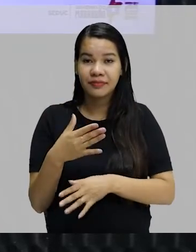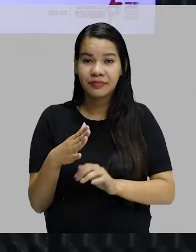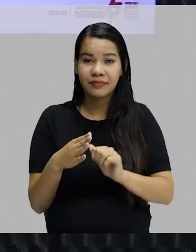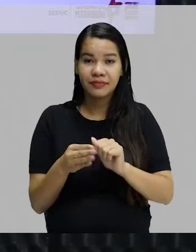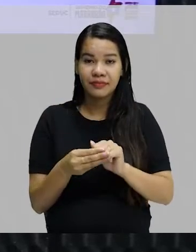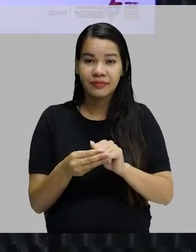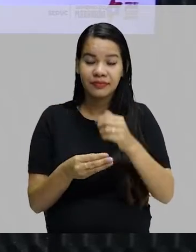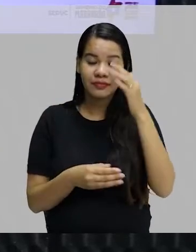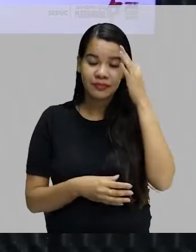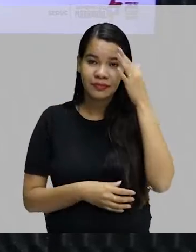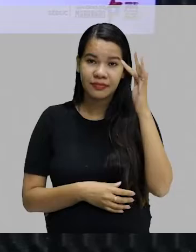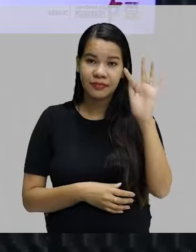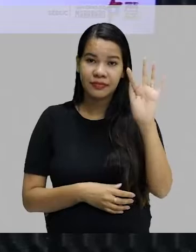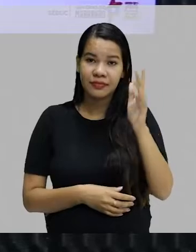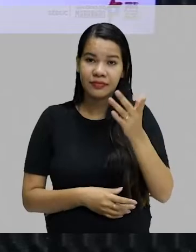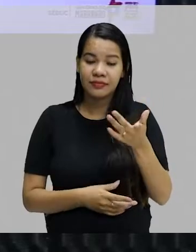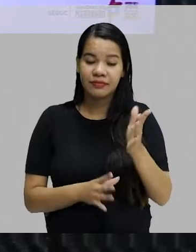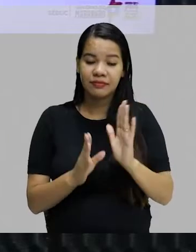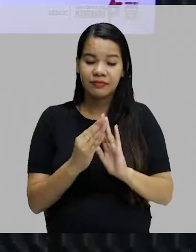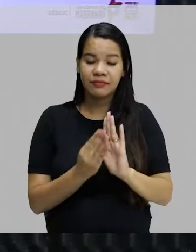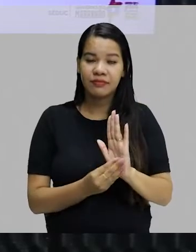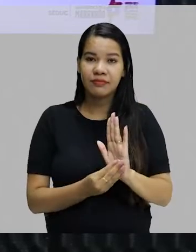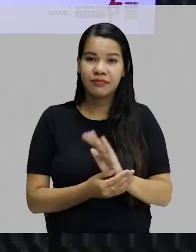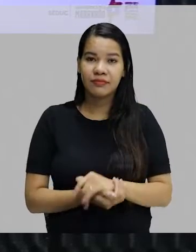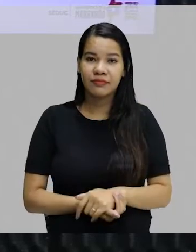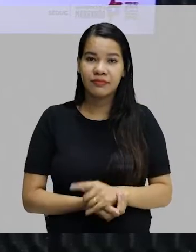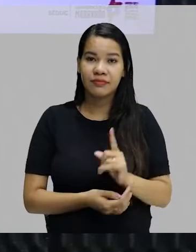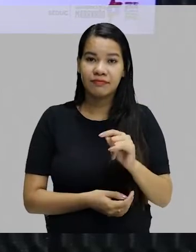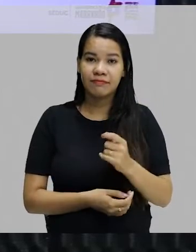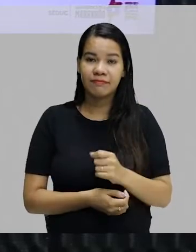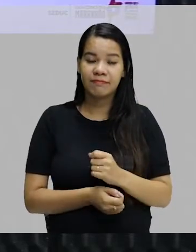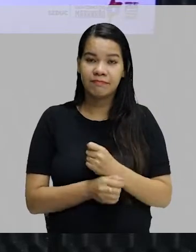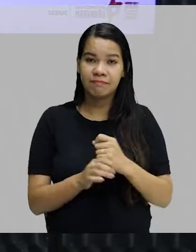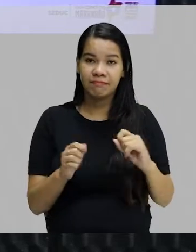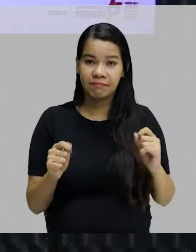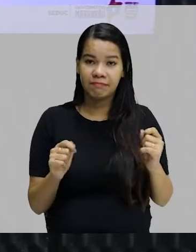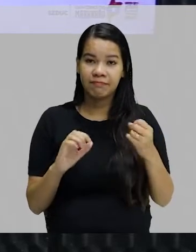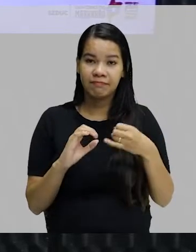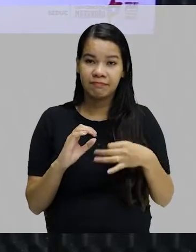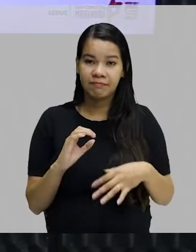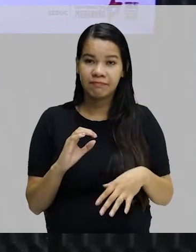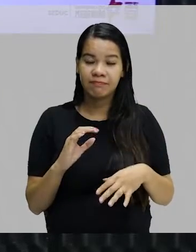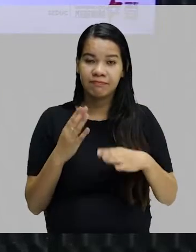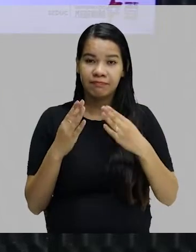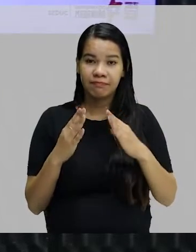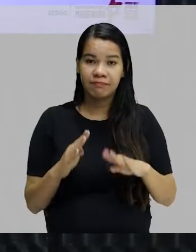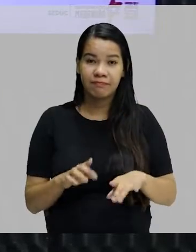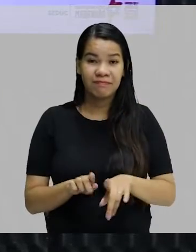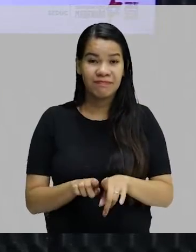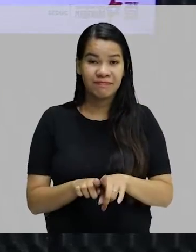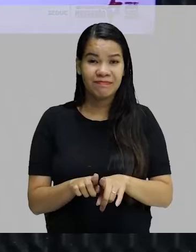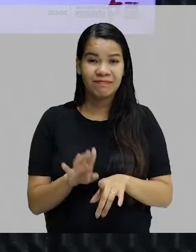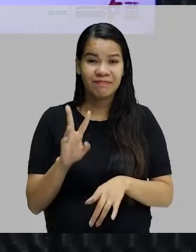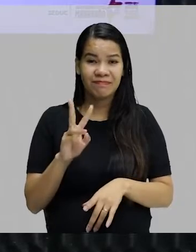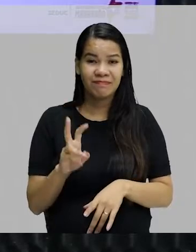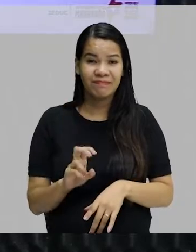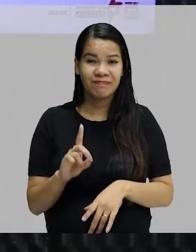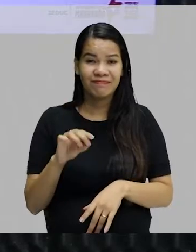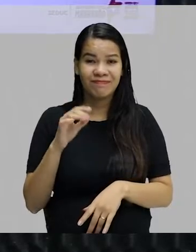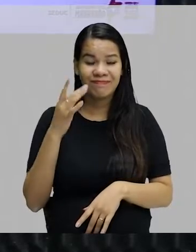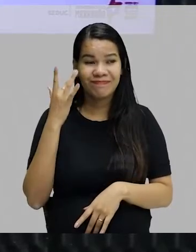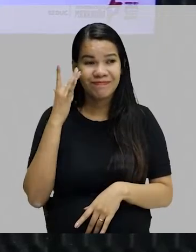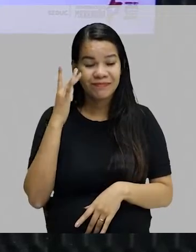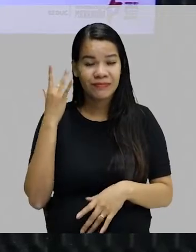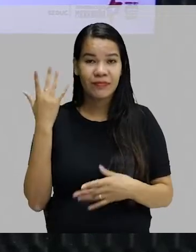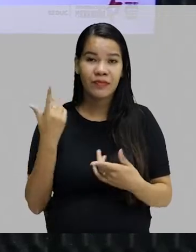O conhecimento filosófico em alguns conteúdos, né, ele é bem criterioso, às vezes ele é até bem chatinho, porque tem, né,